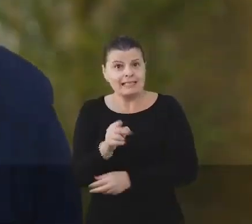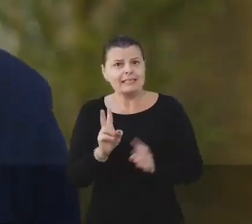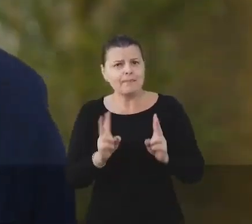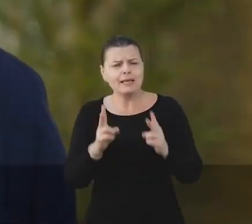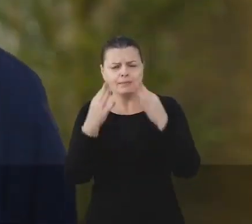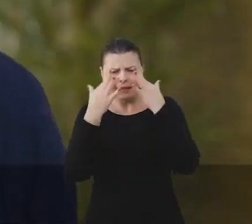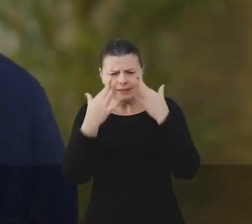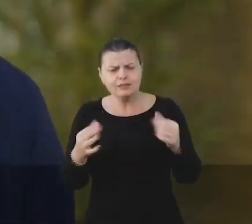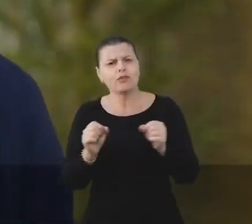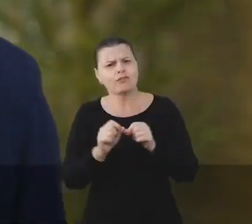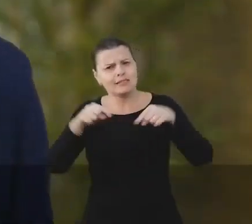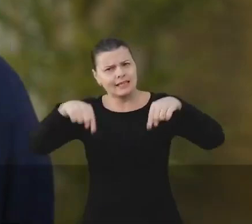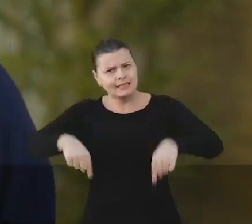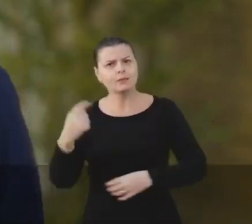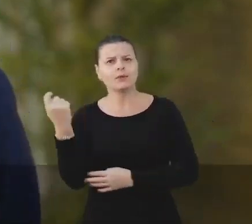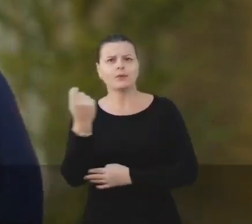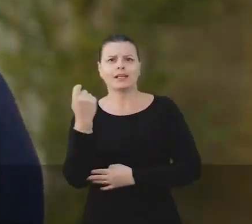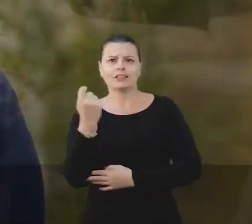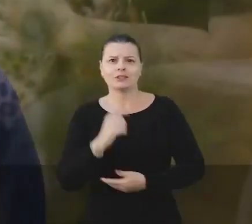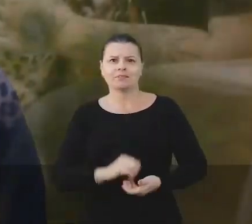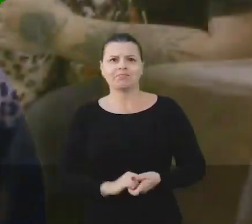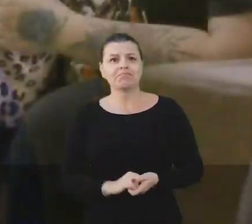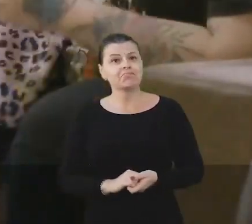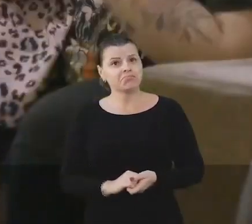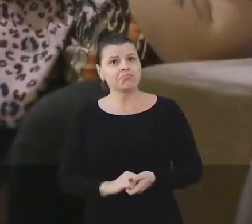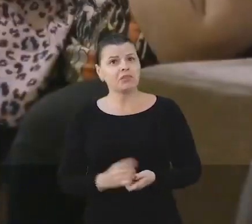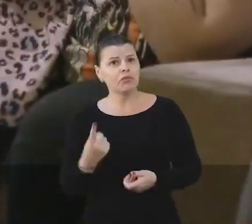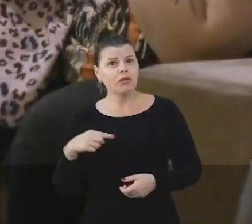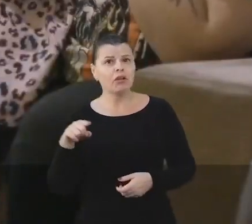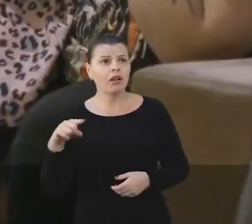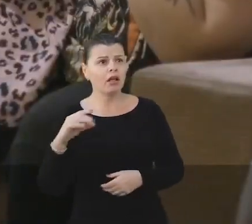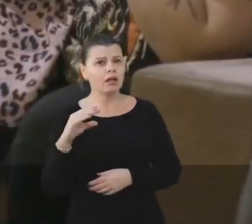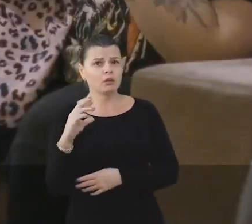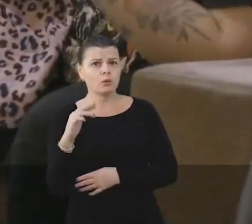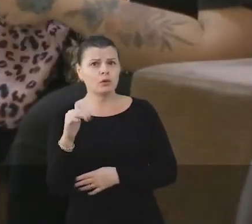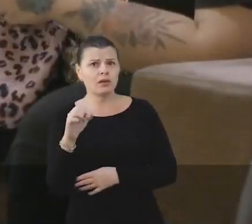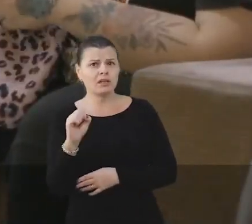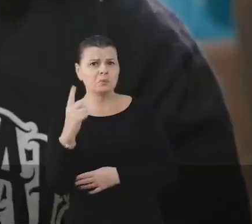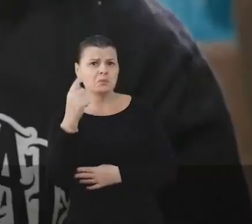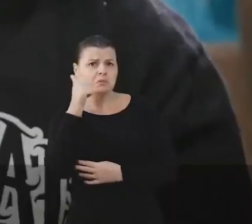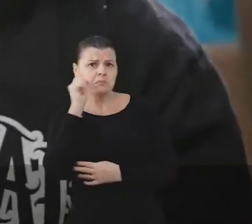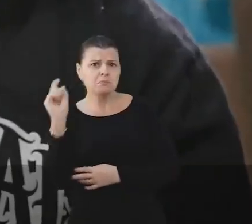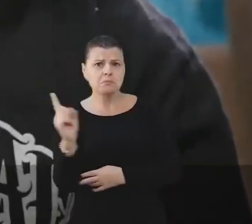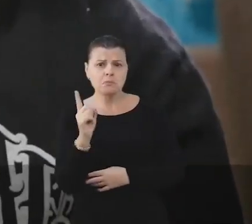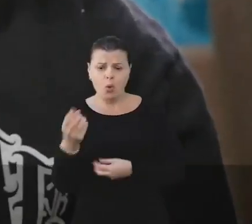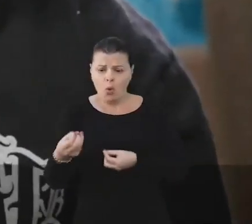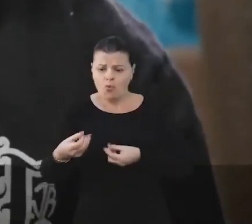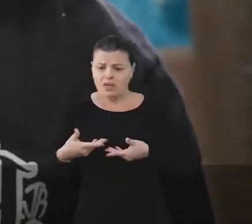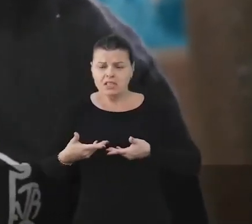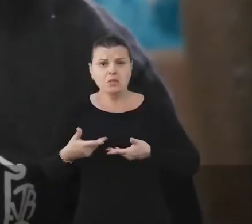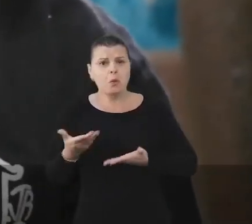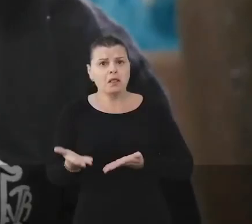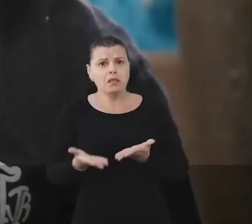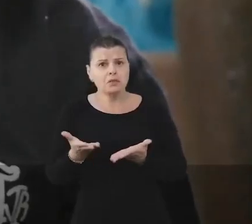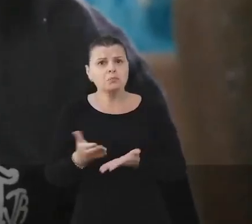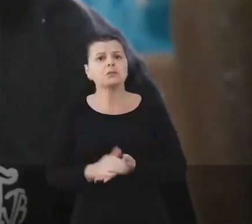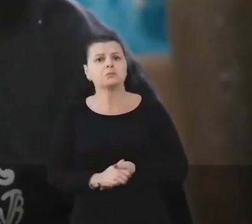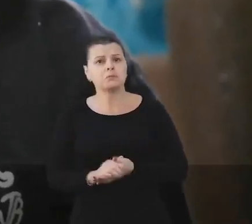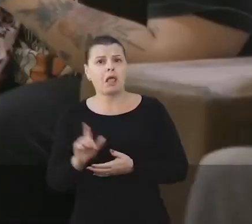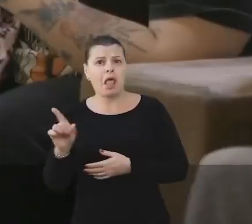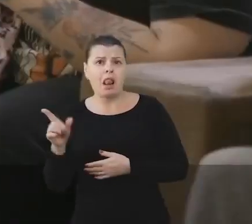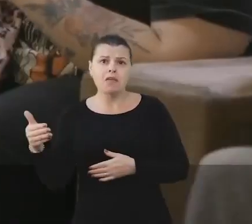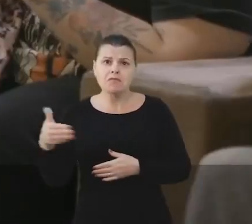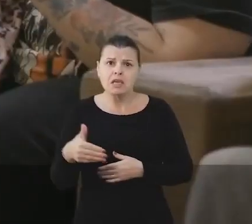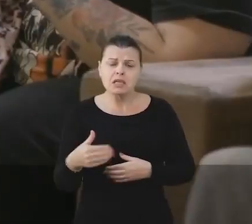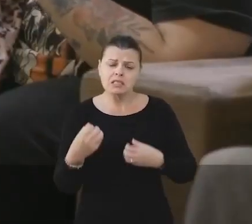ter esta mesma atenção aqui no Rio Grande. Foi lá no CRAS que uma das moças lá me ofereceu o